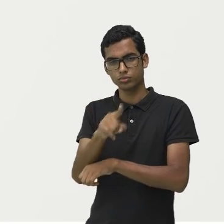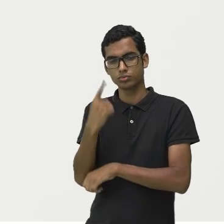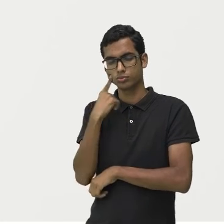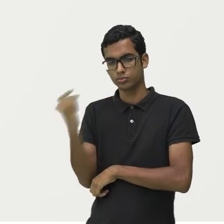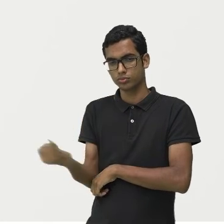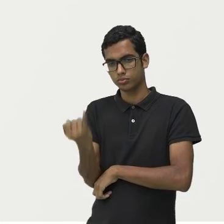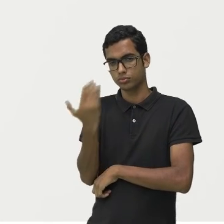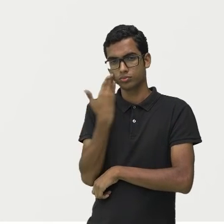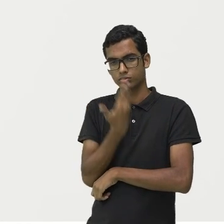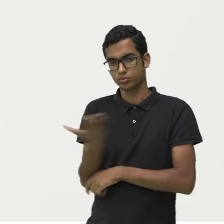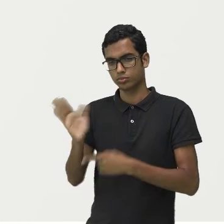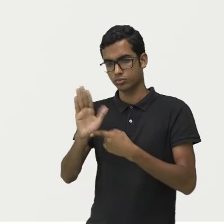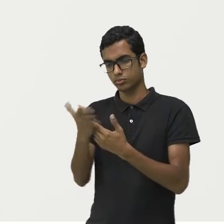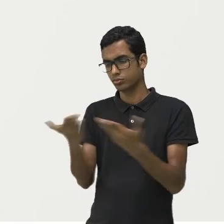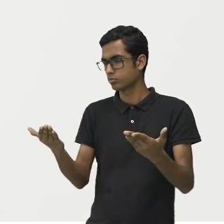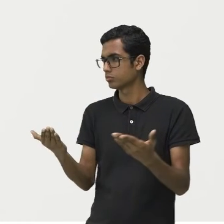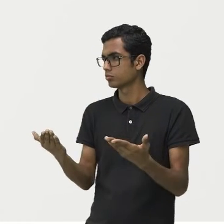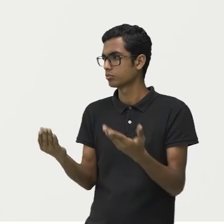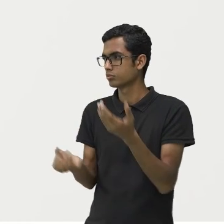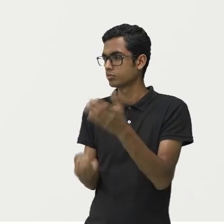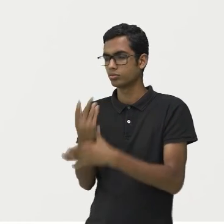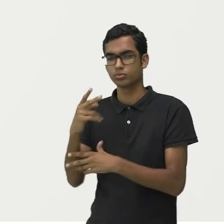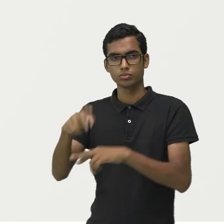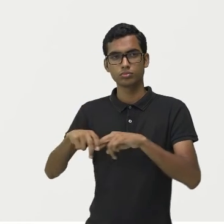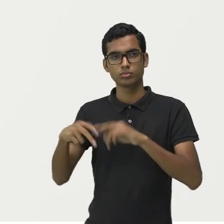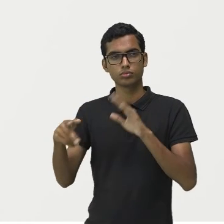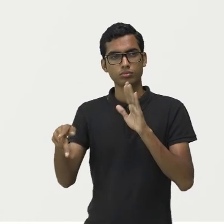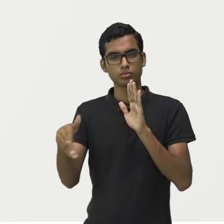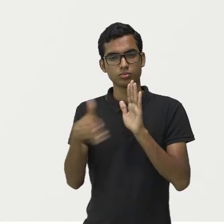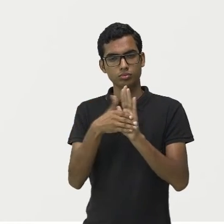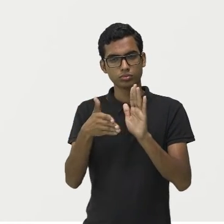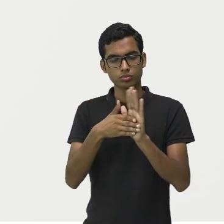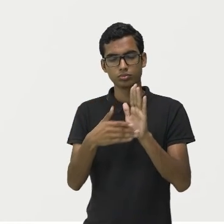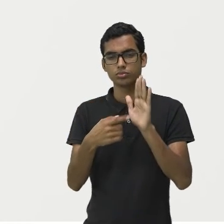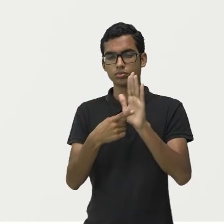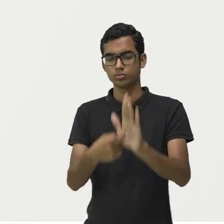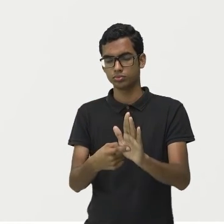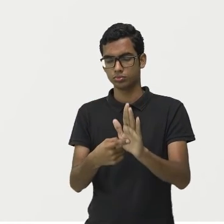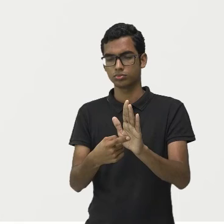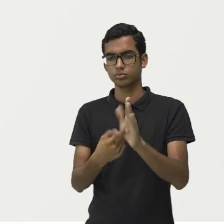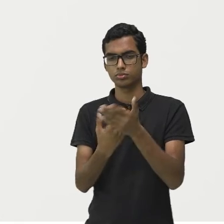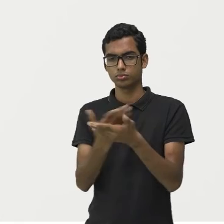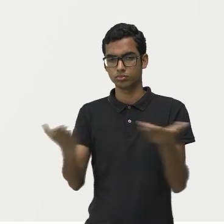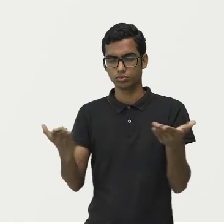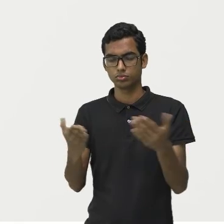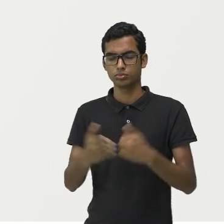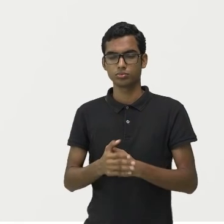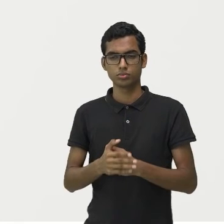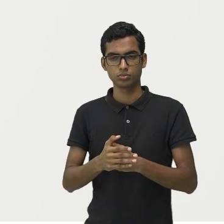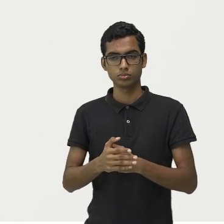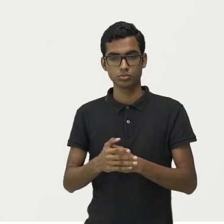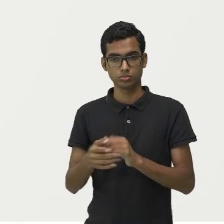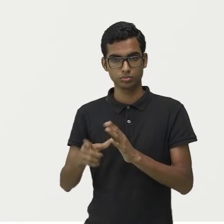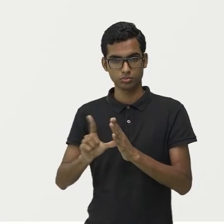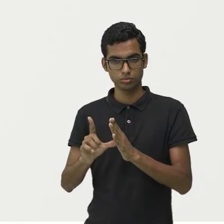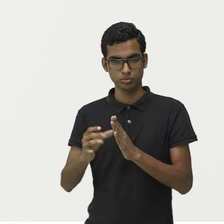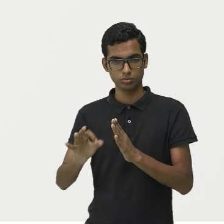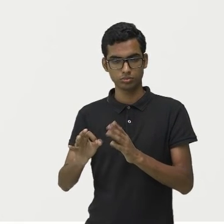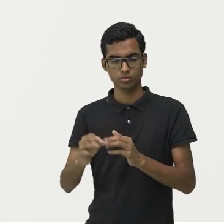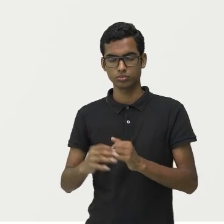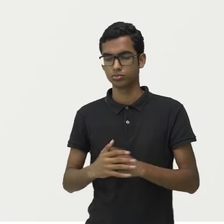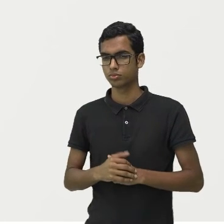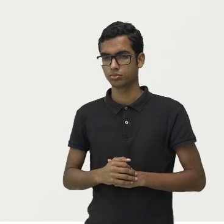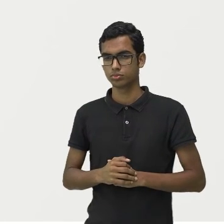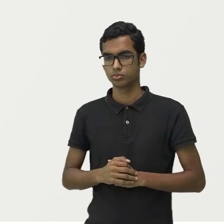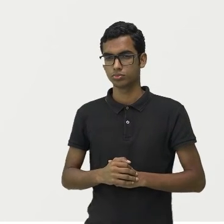você. Essas imagens são formadas com as propriedades que foram apresentadas agora há pouco.